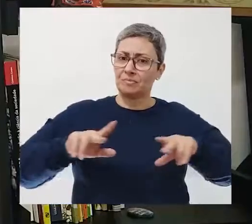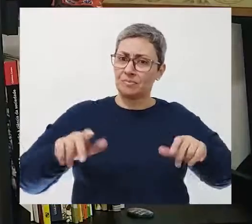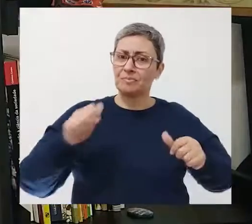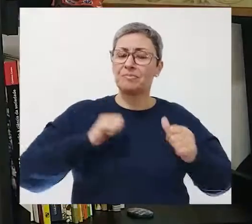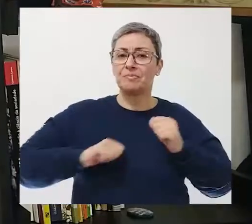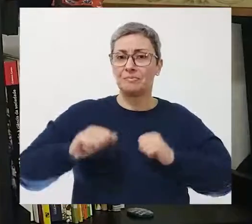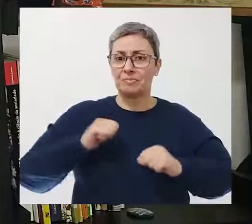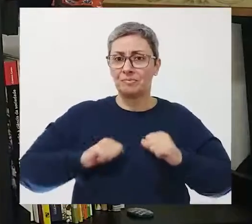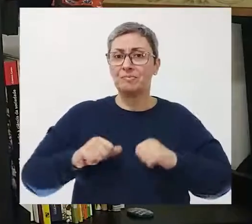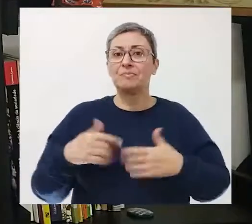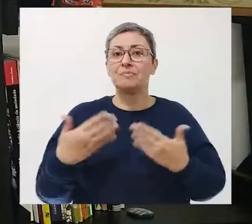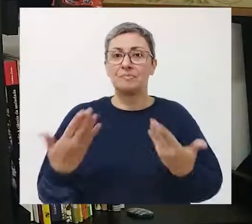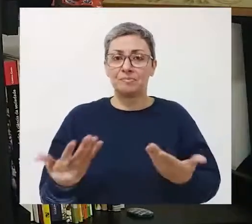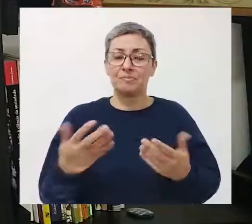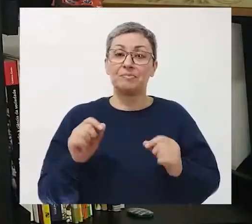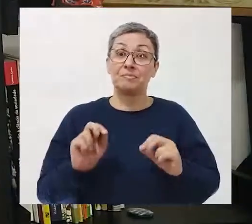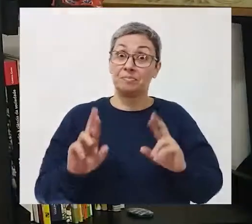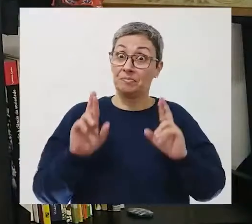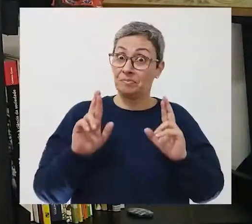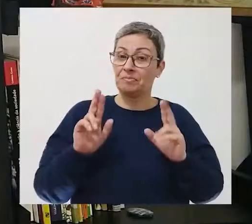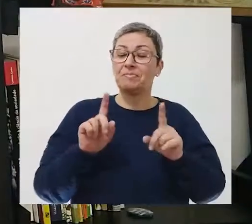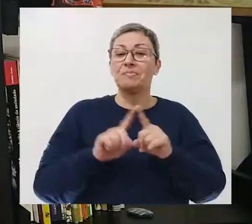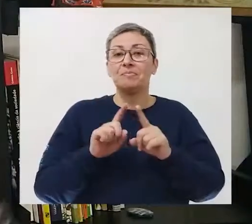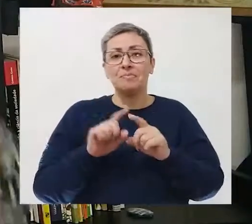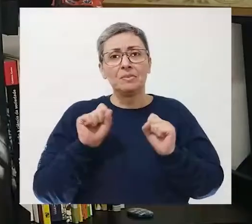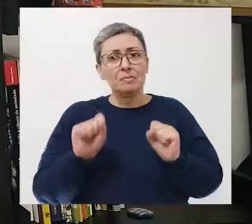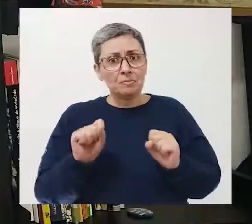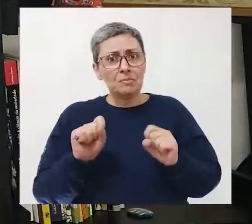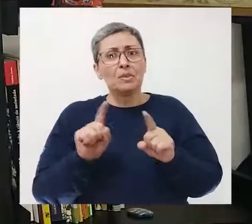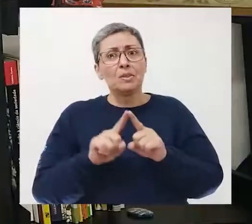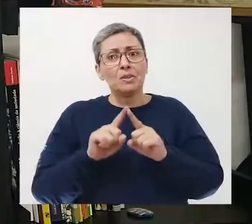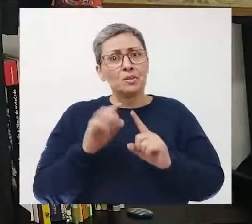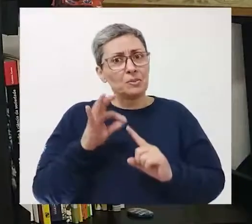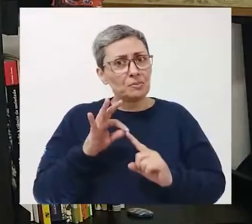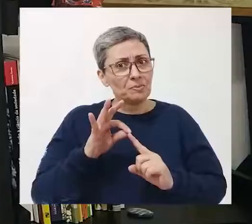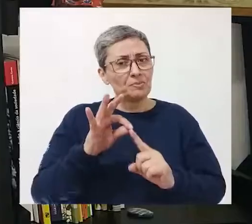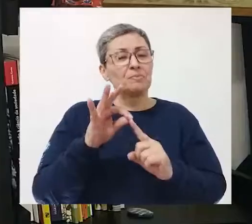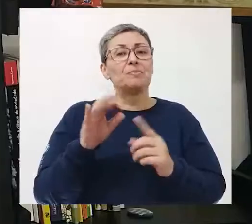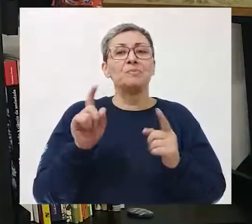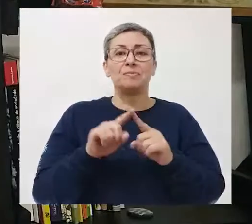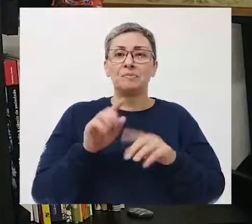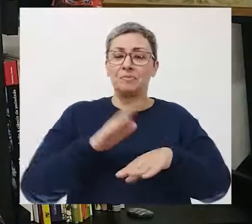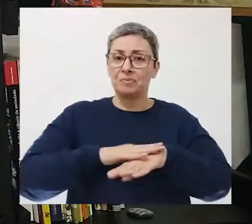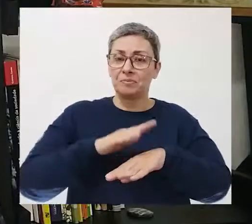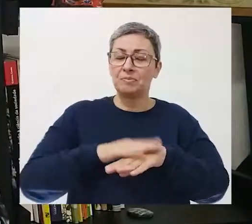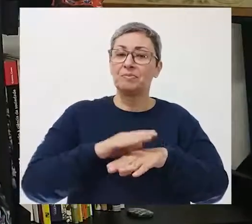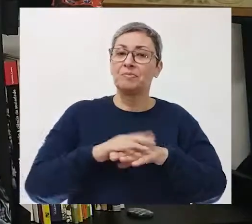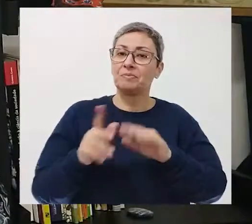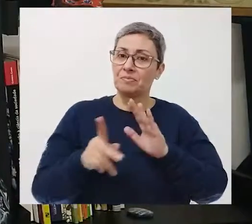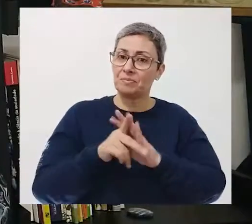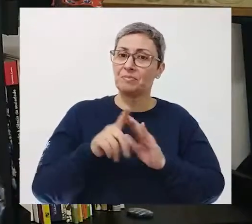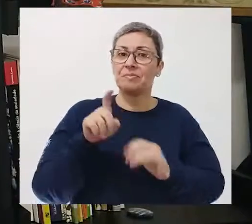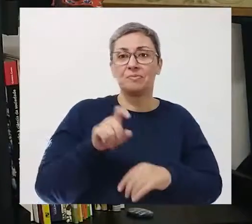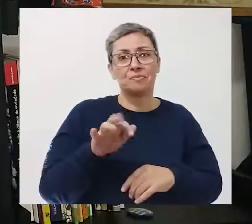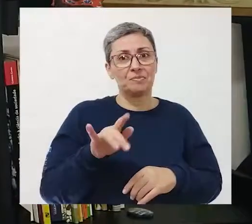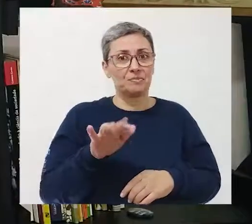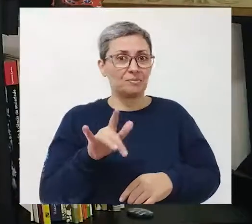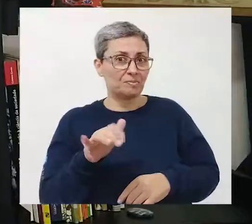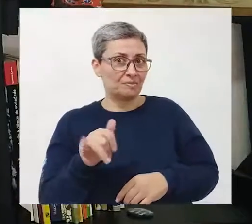artistas. Ainda bem. E você também pode ser protagonista e fazer a sua própria